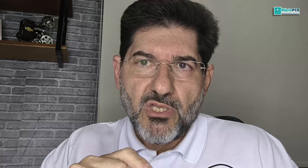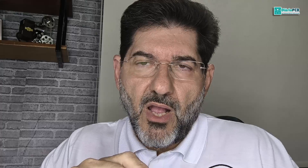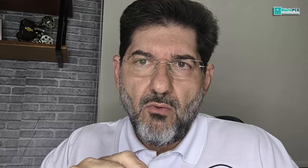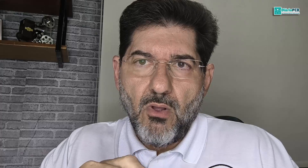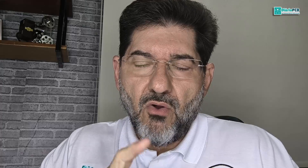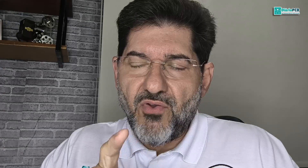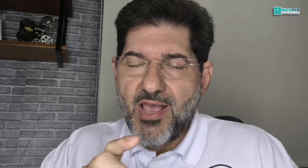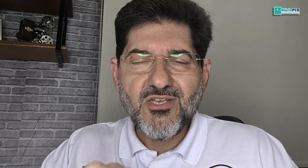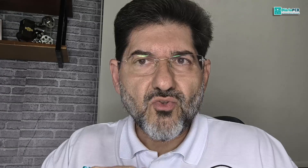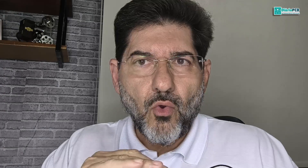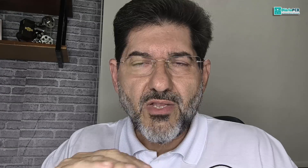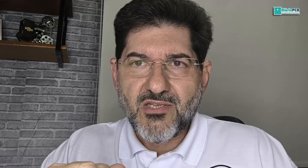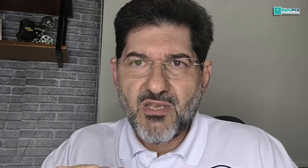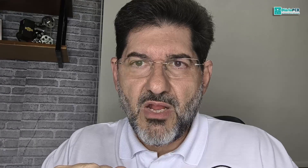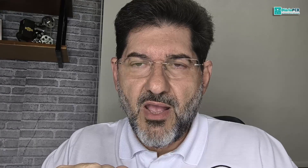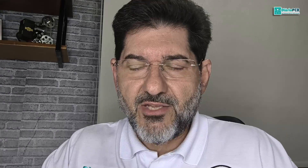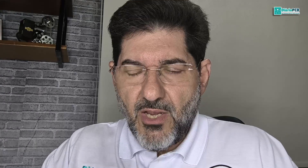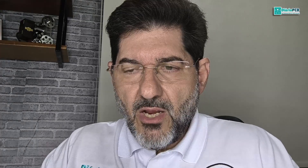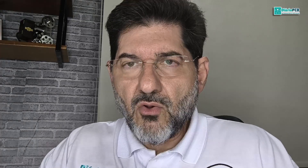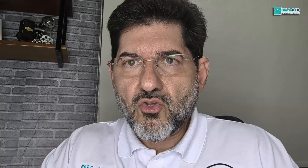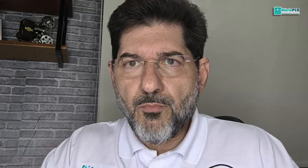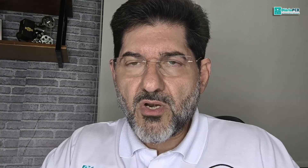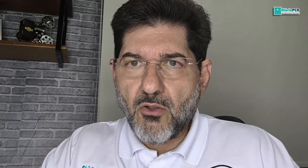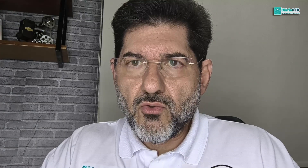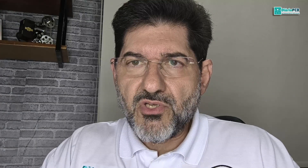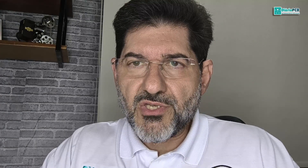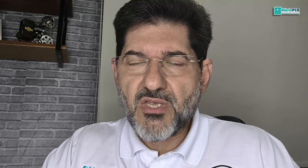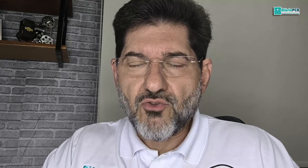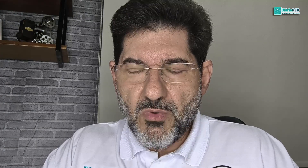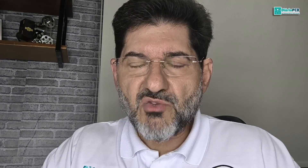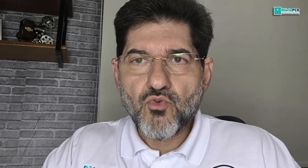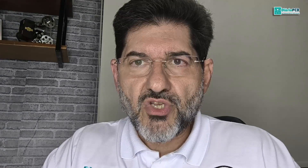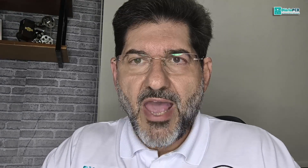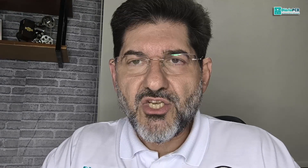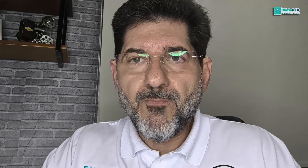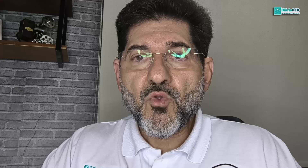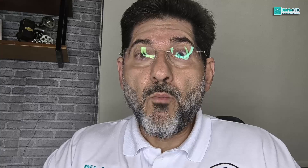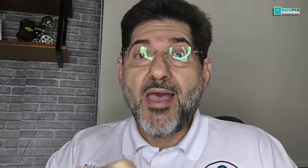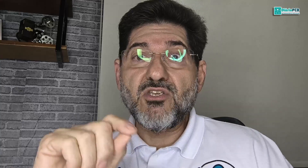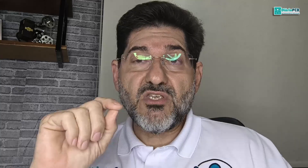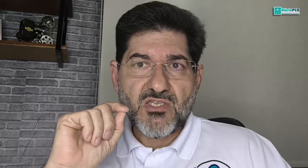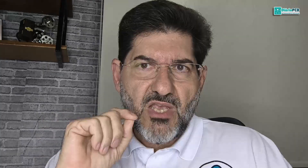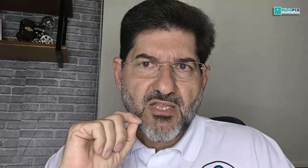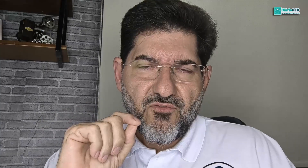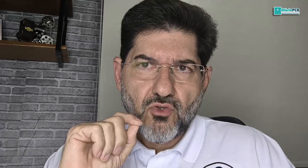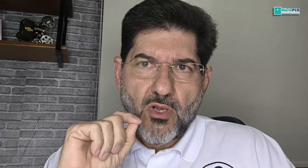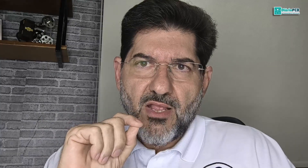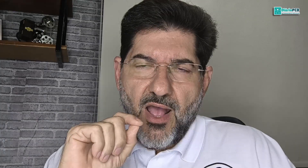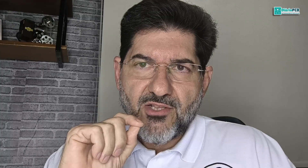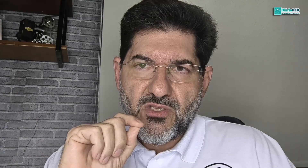Perto Digital, oferece toda a acessibilidade no nosso portal de notícias. É isso mesmo, um site com mais de